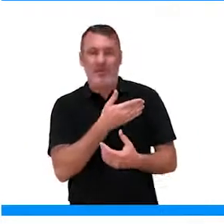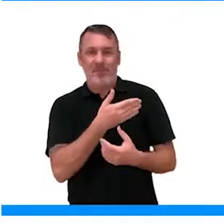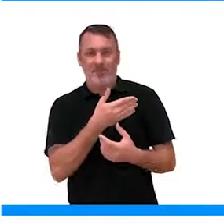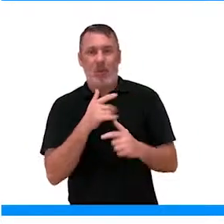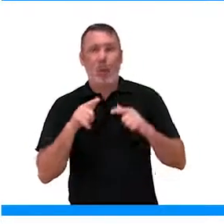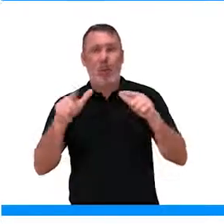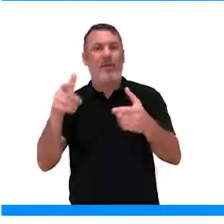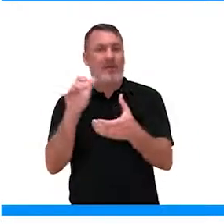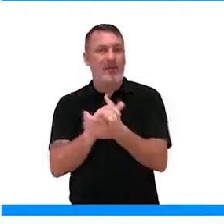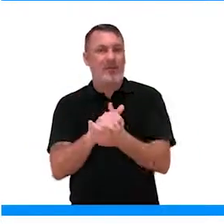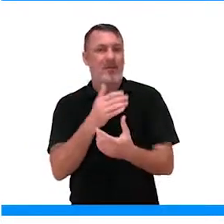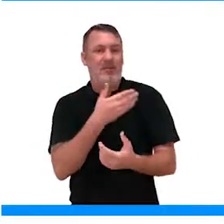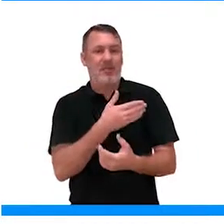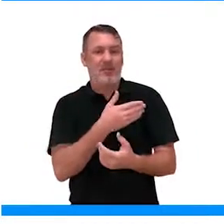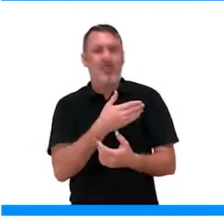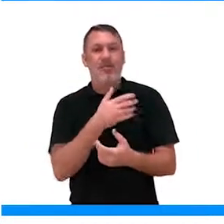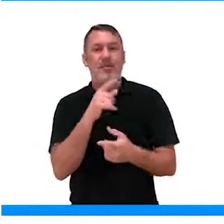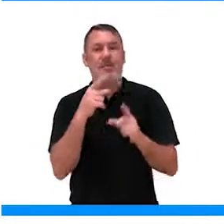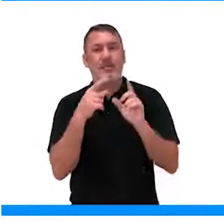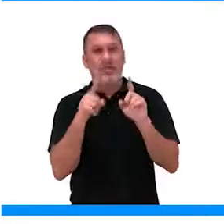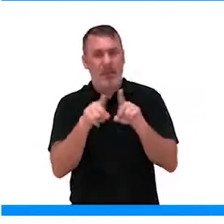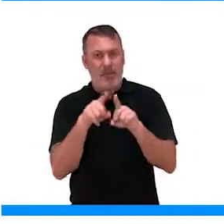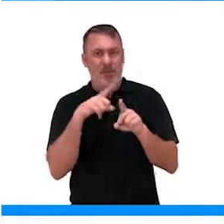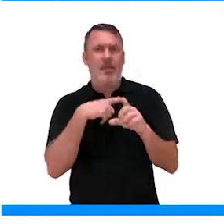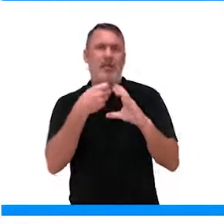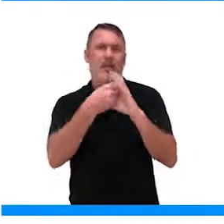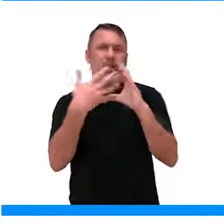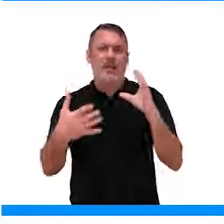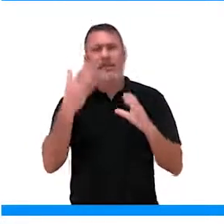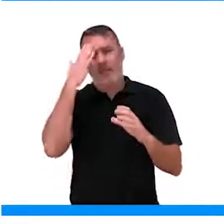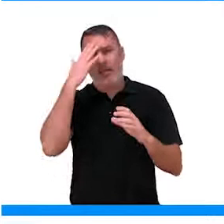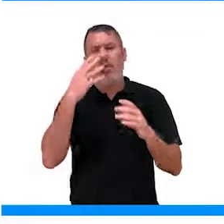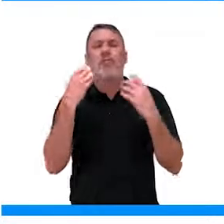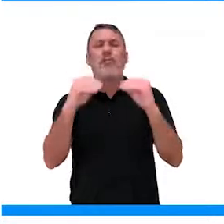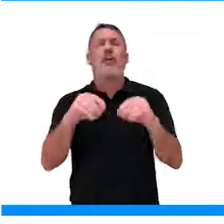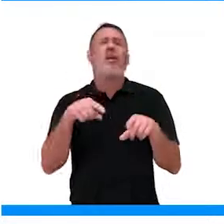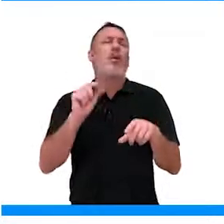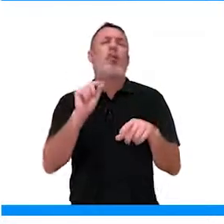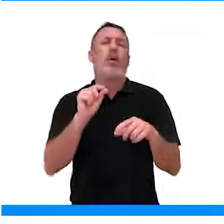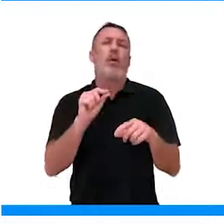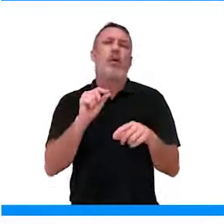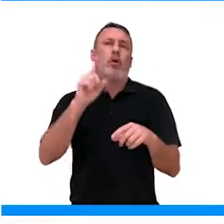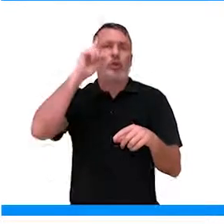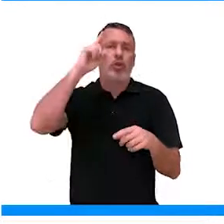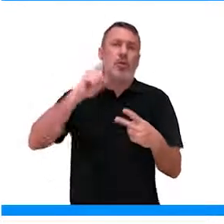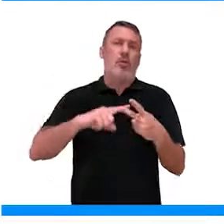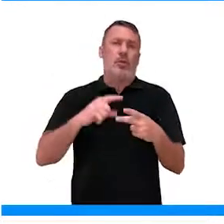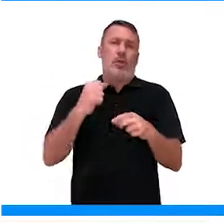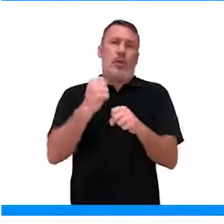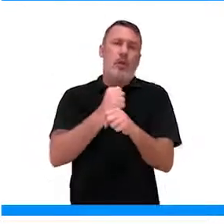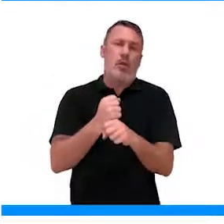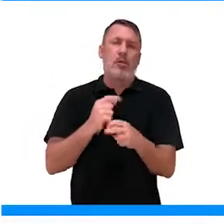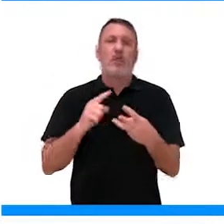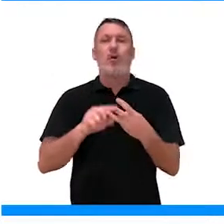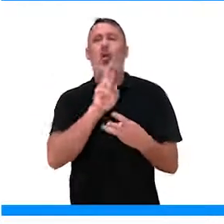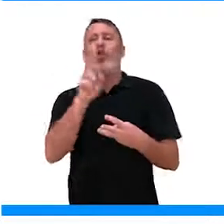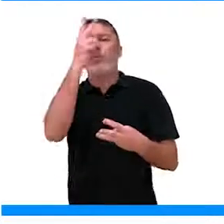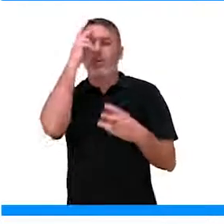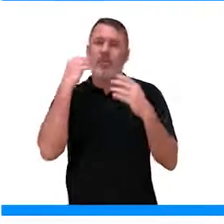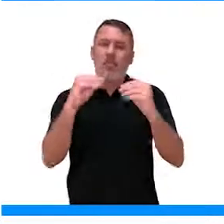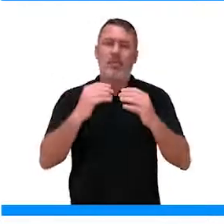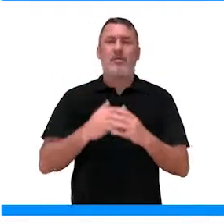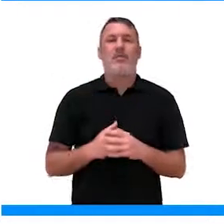de casamento, que também vai apresentar suas próprias características, data, ano, convidado,